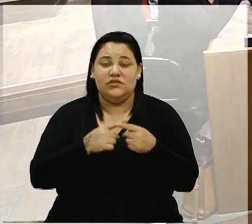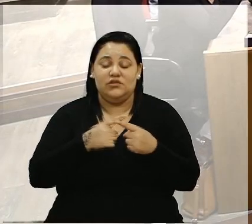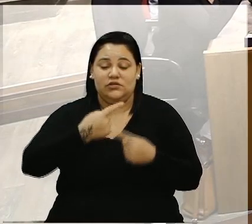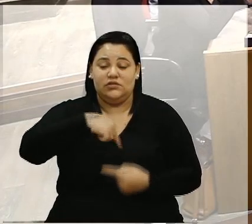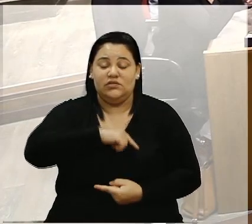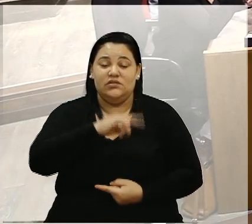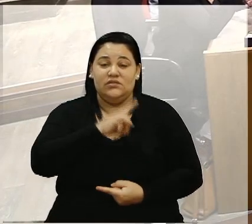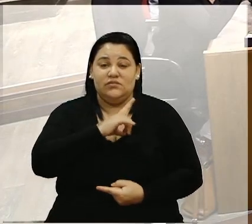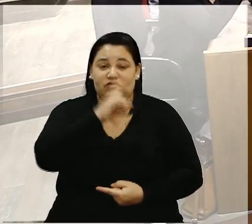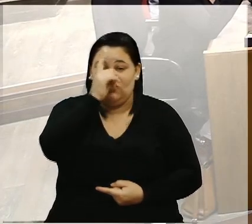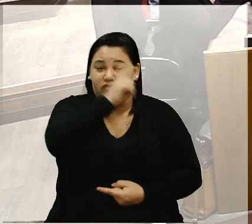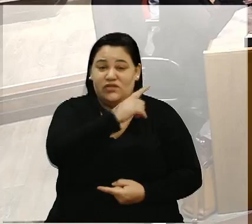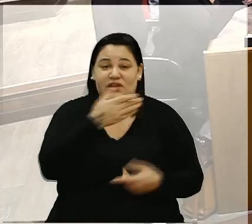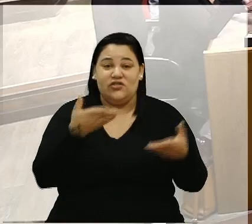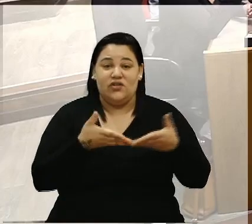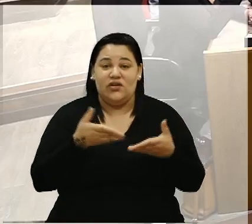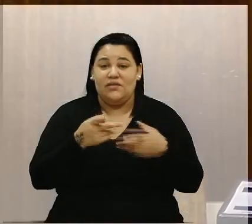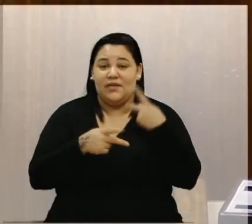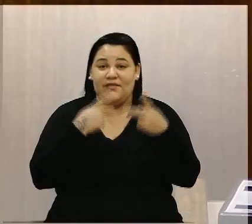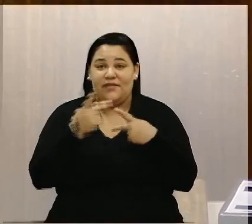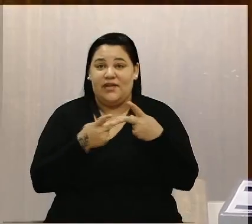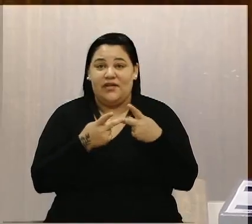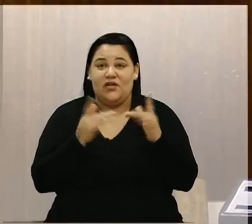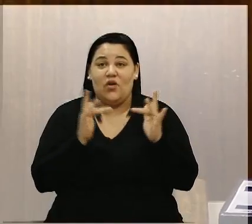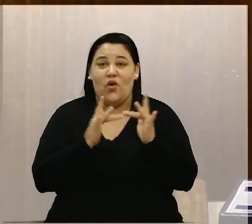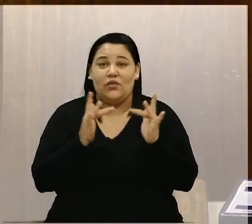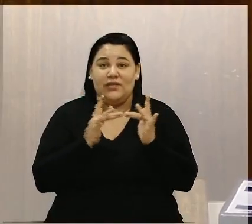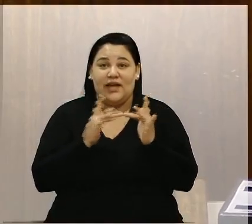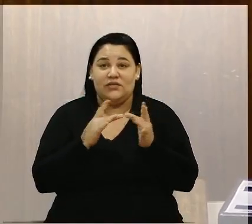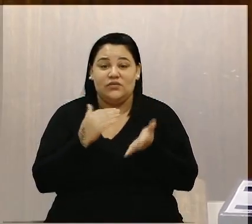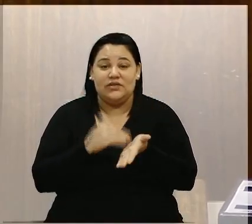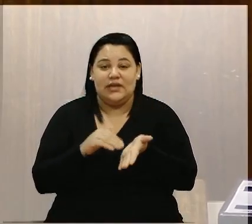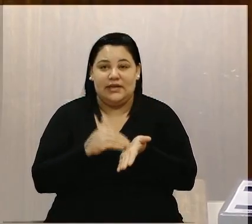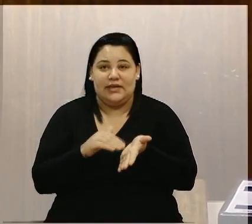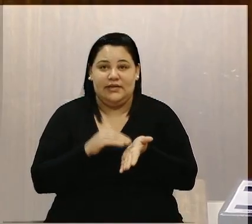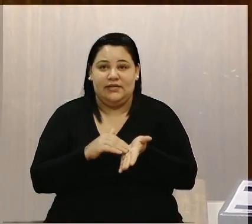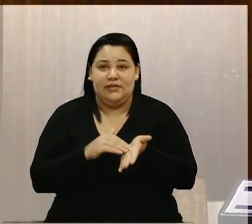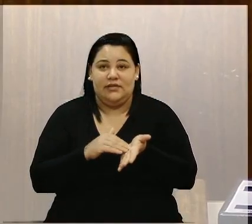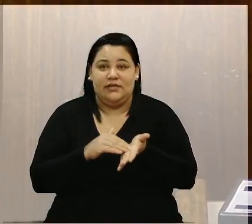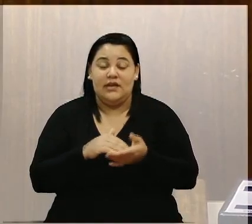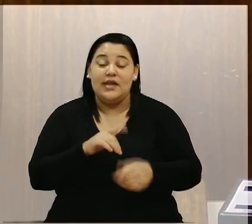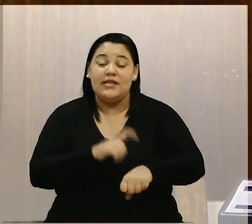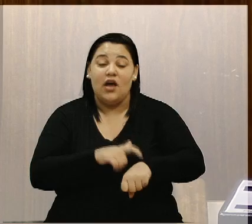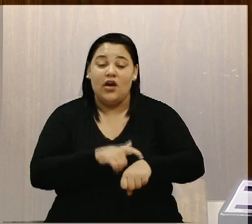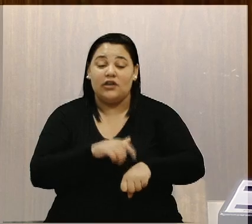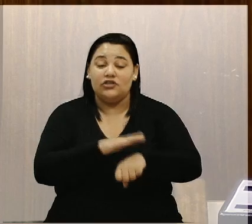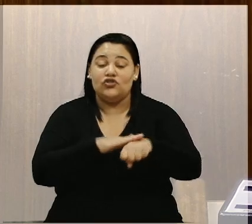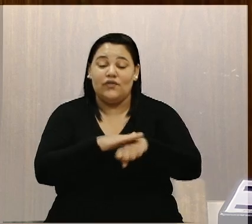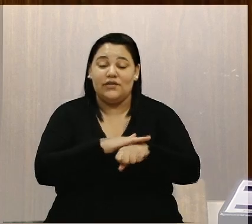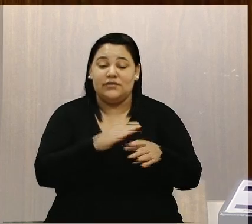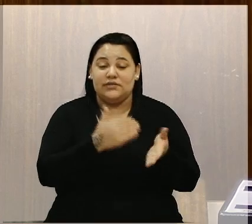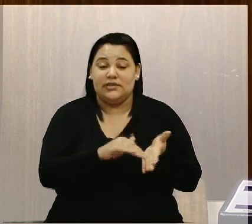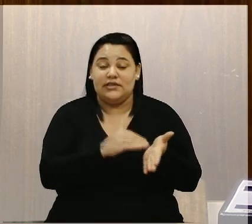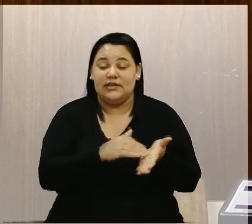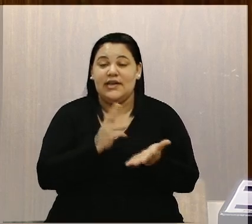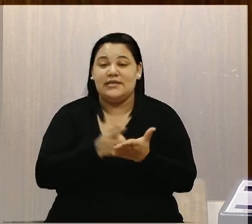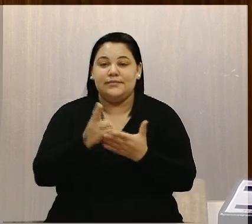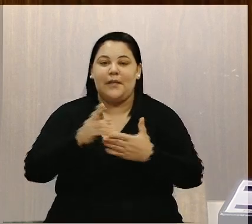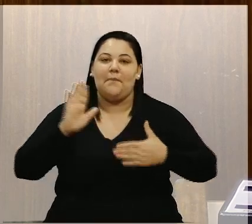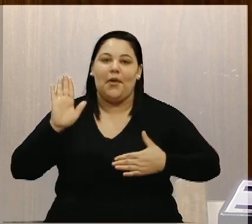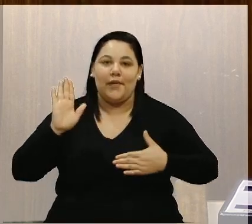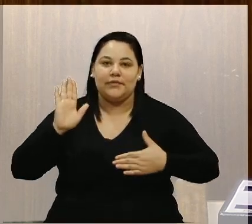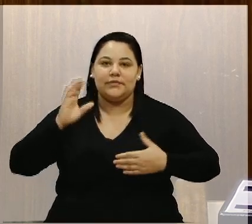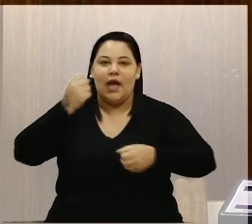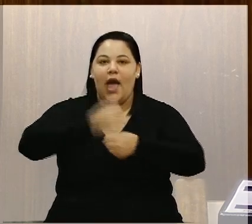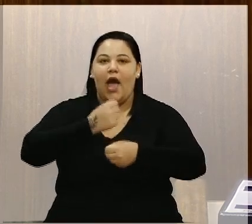dificuldade gigantesca para falar com os secretários. E quando a gente fala com eles, é sempre uma promessa de que aquela